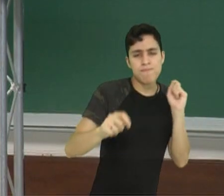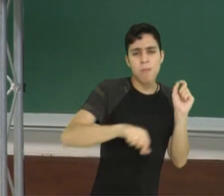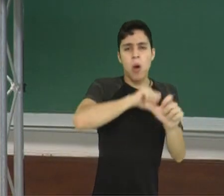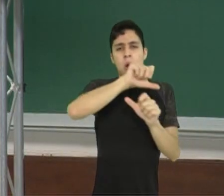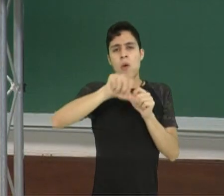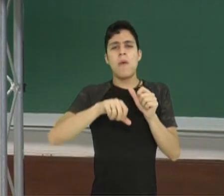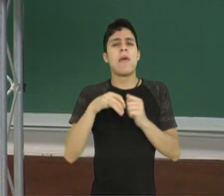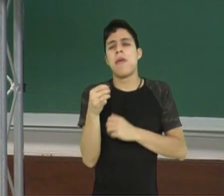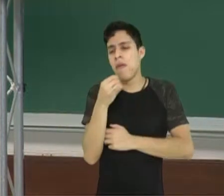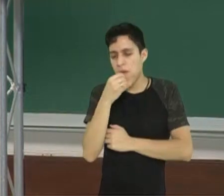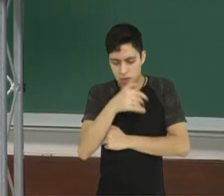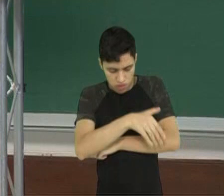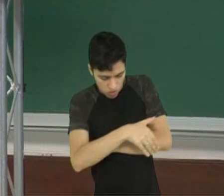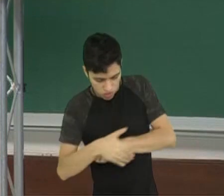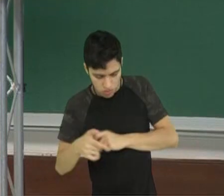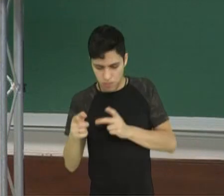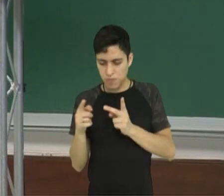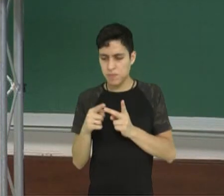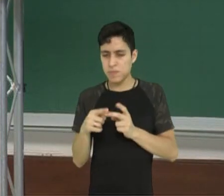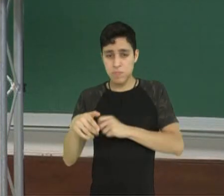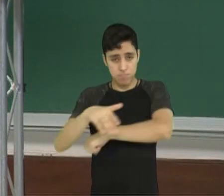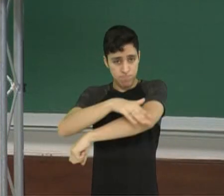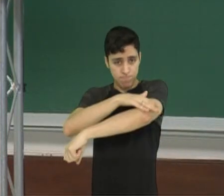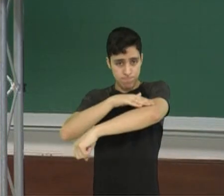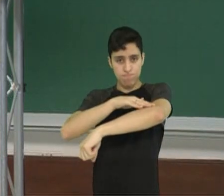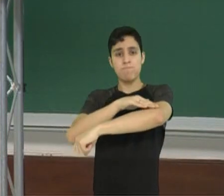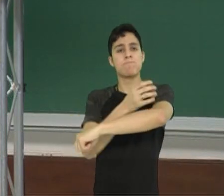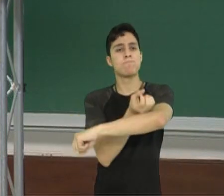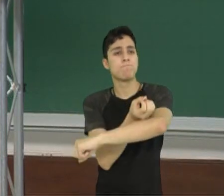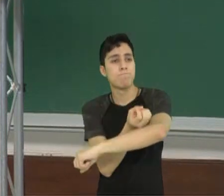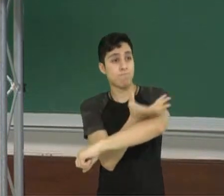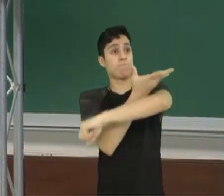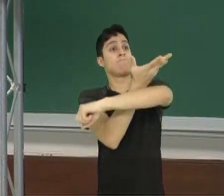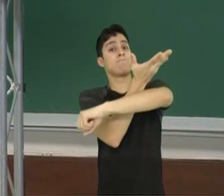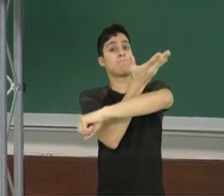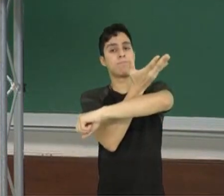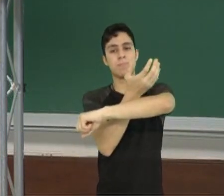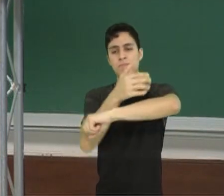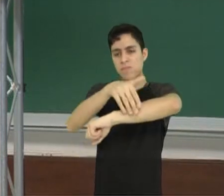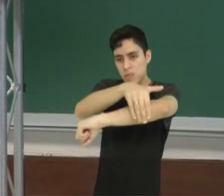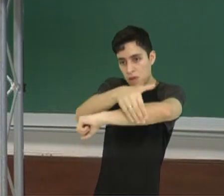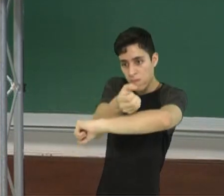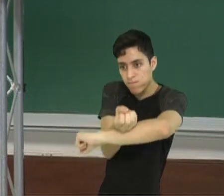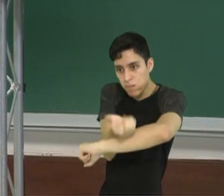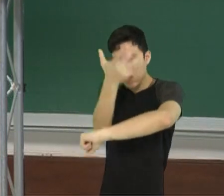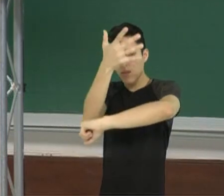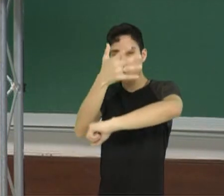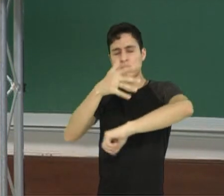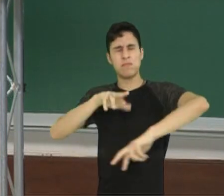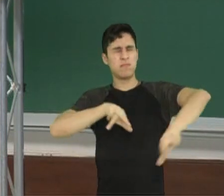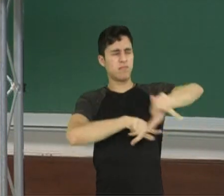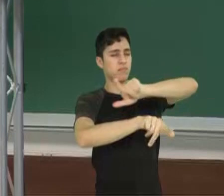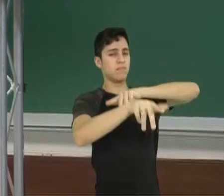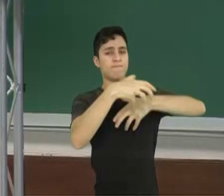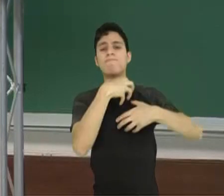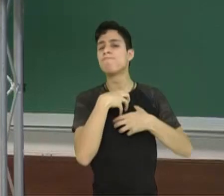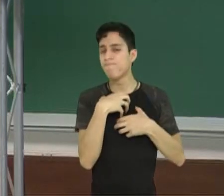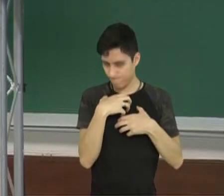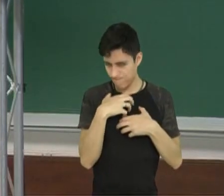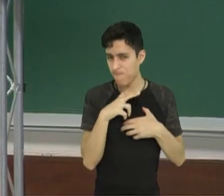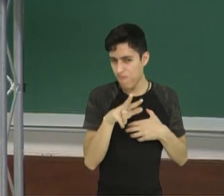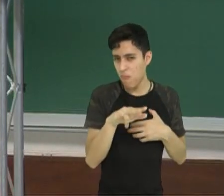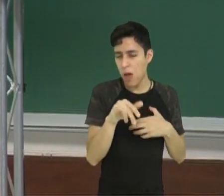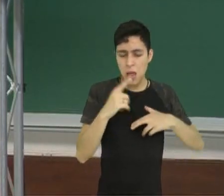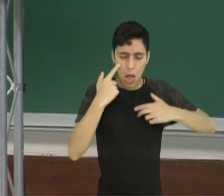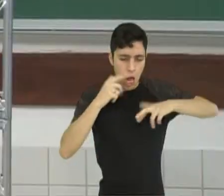na praça, em lugares públicos, essas intervenções vão acontecer, né? De diversas formas, diversas maneiras diferentes,